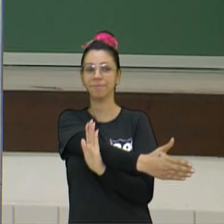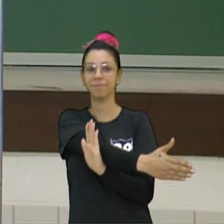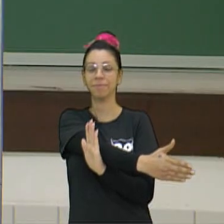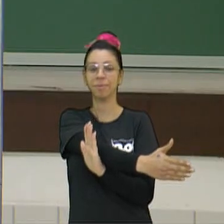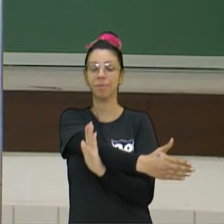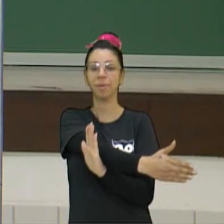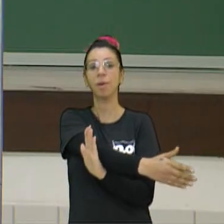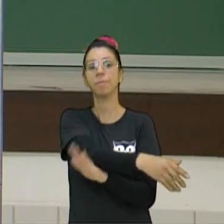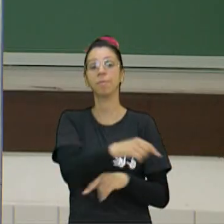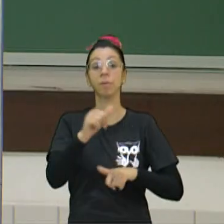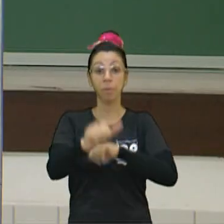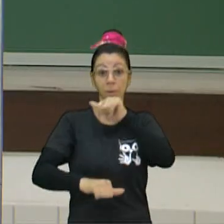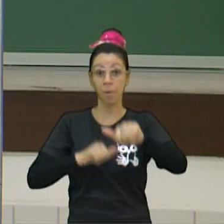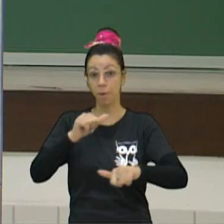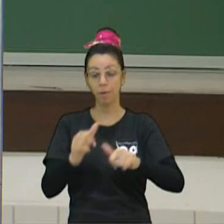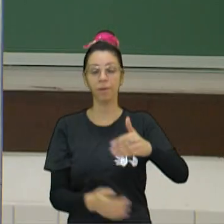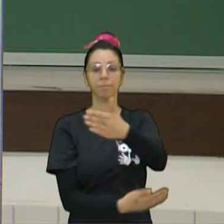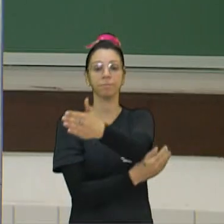troca o lado.